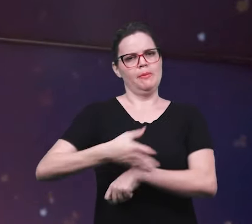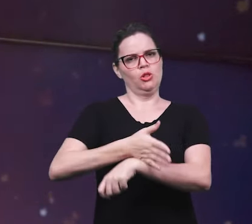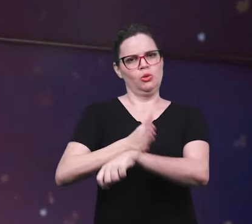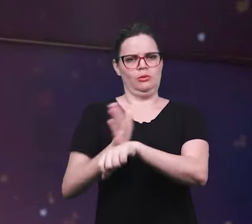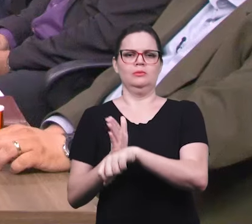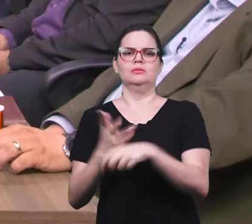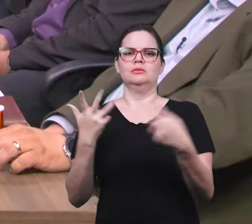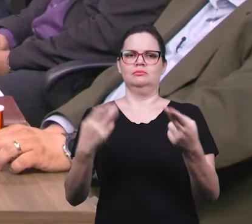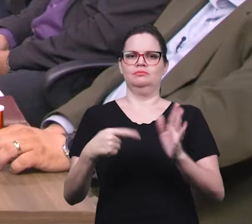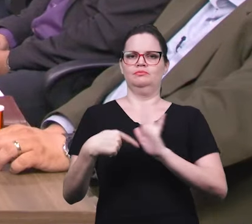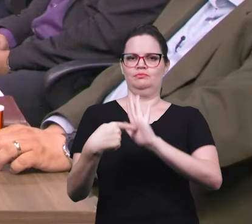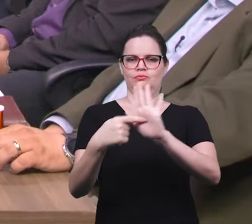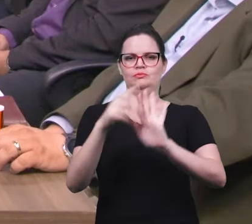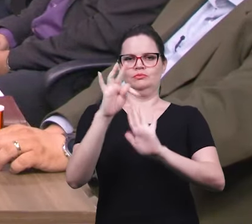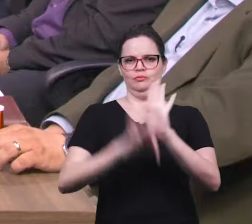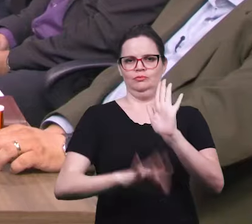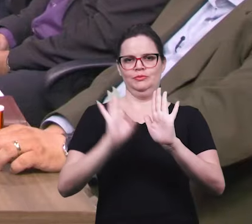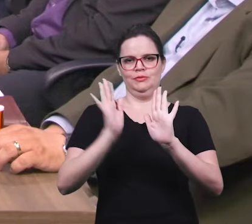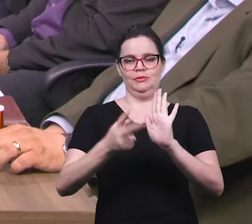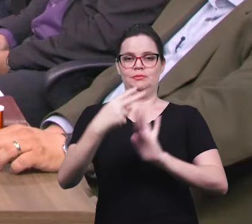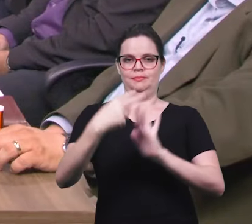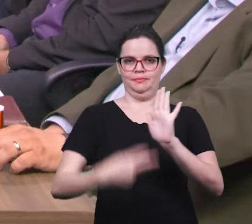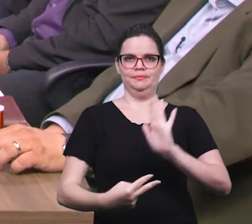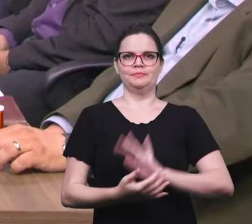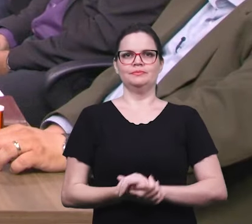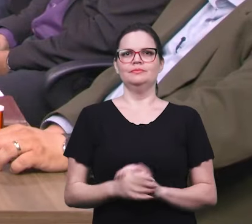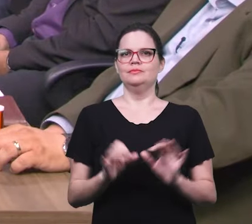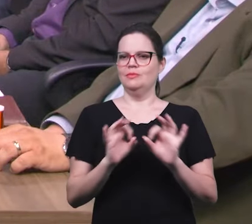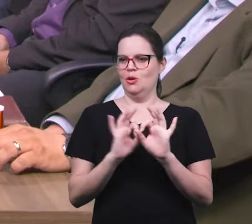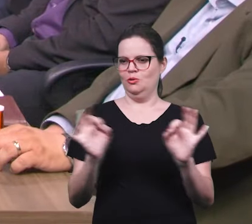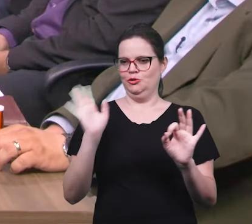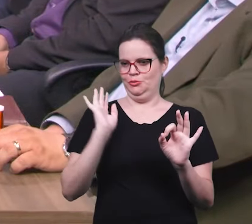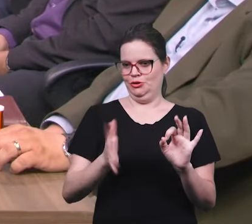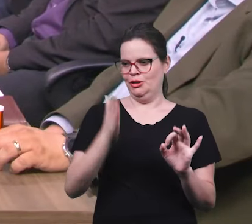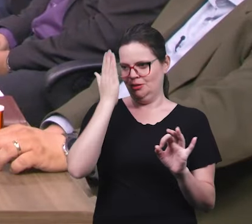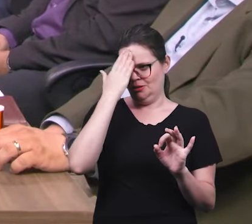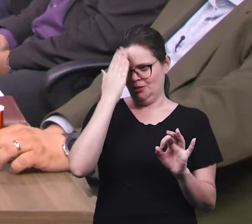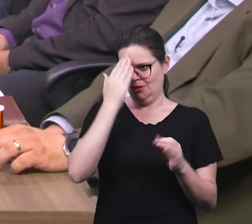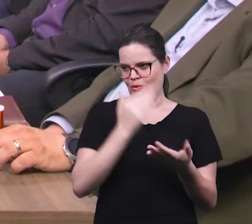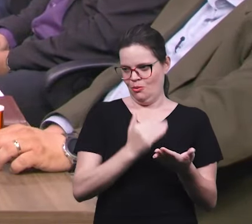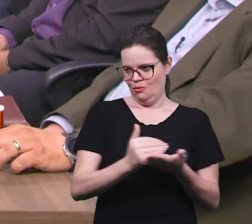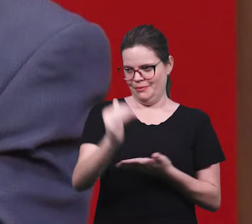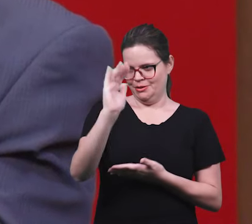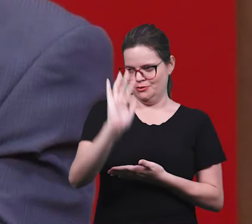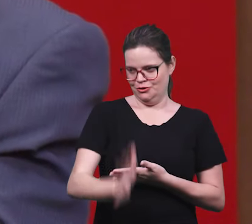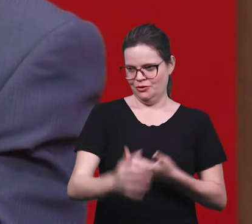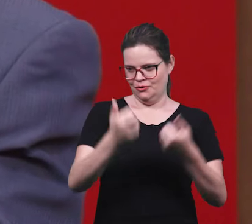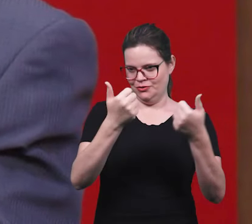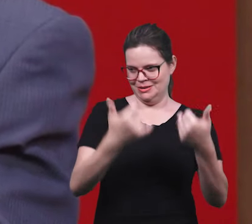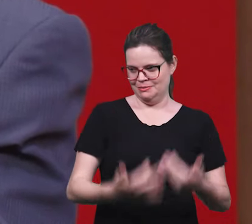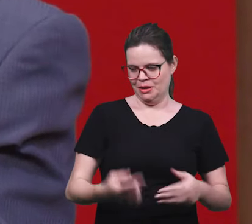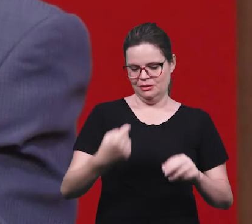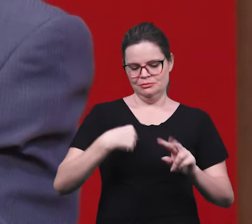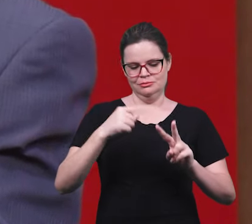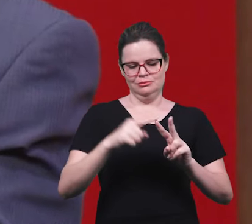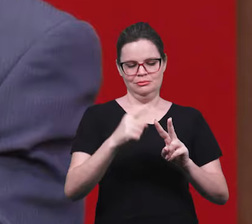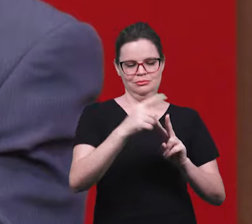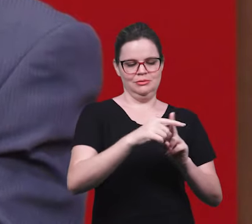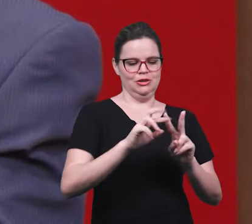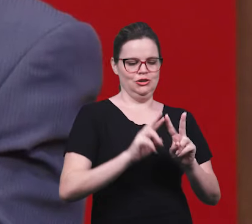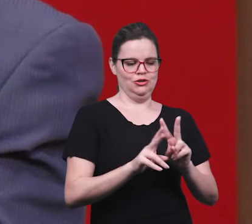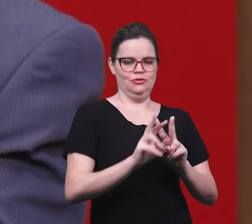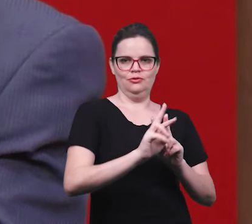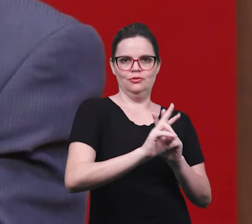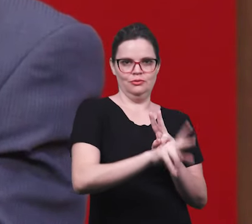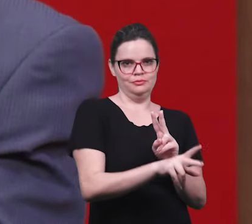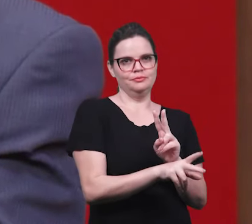aqui. Muito bem, né? Então, feita essa introdução, a gente já tem uma dimensão dessa